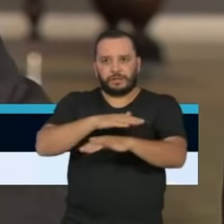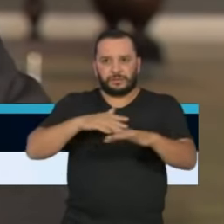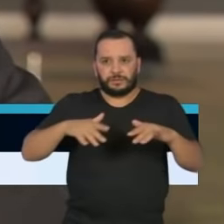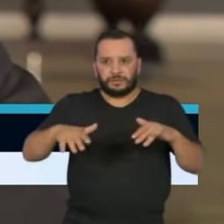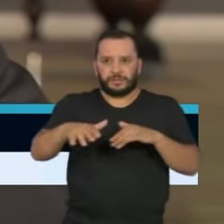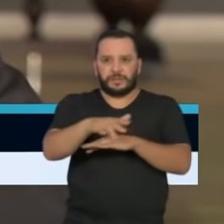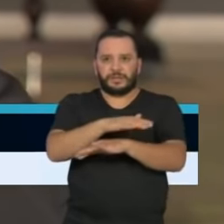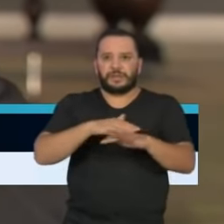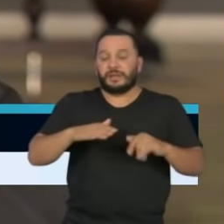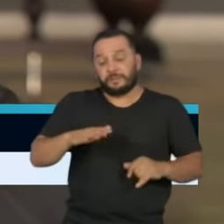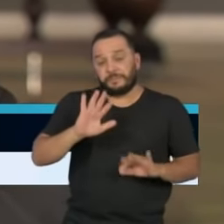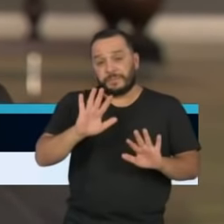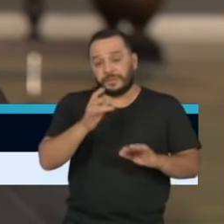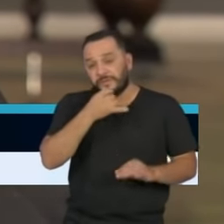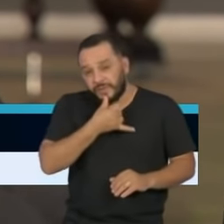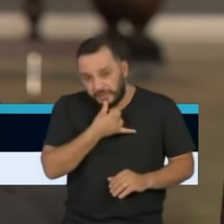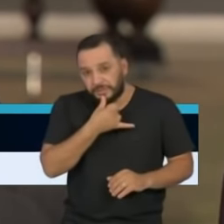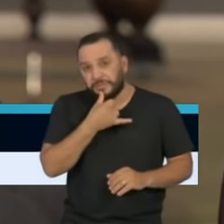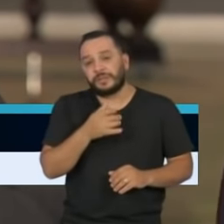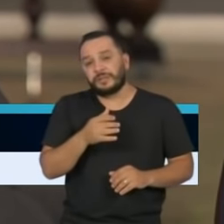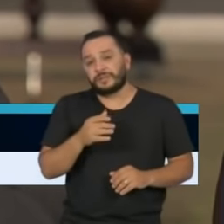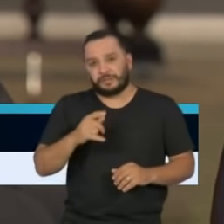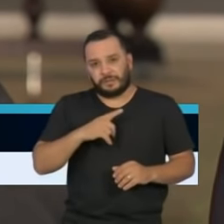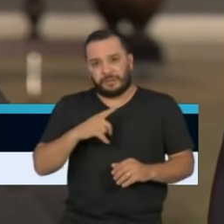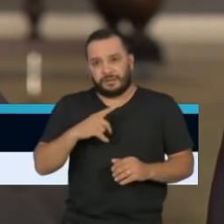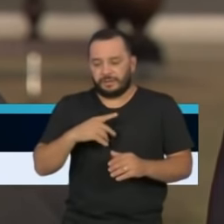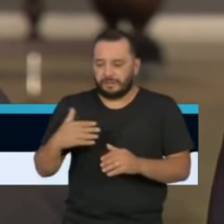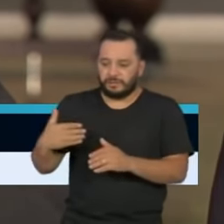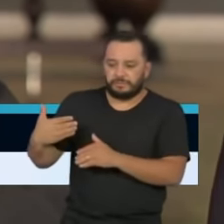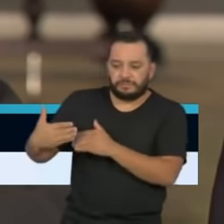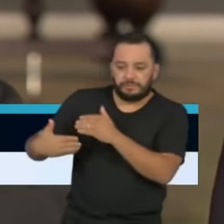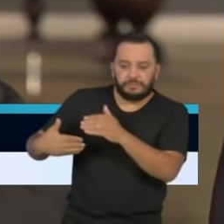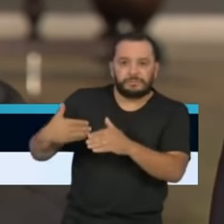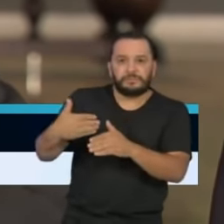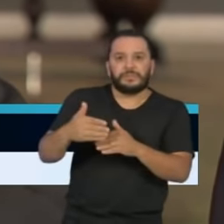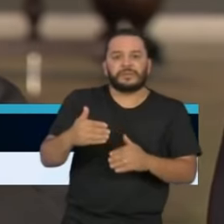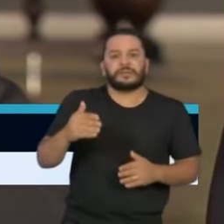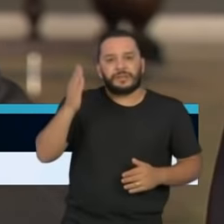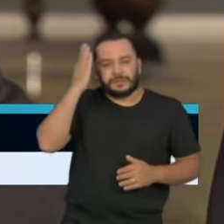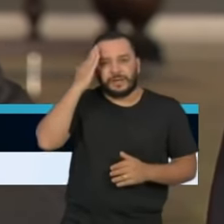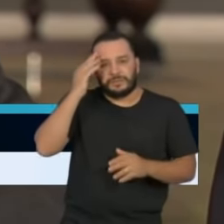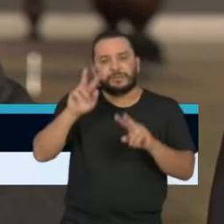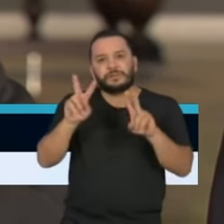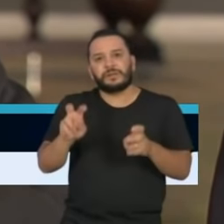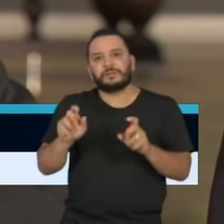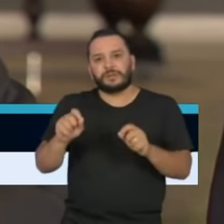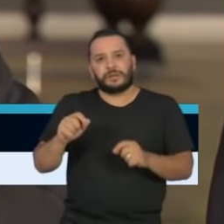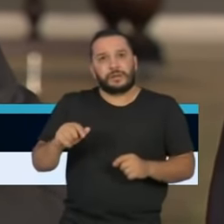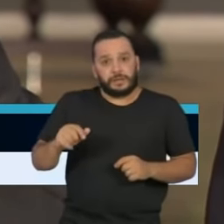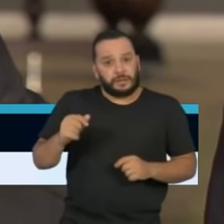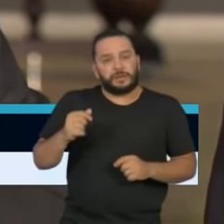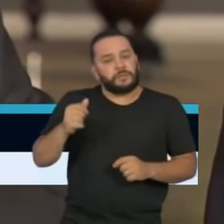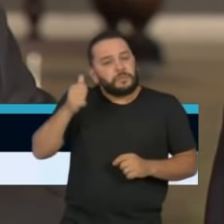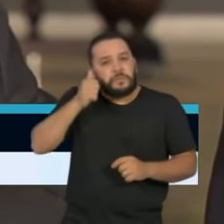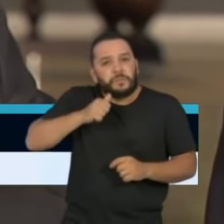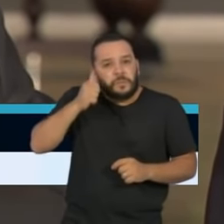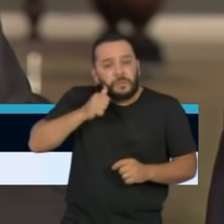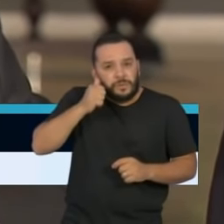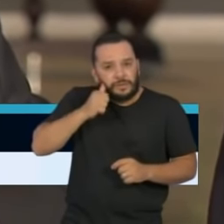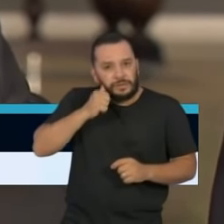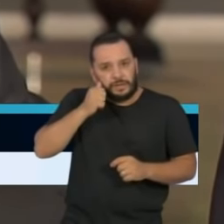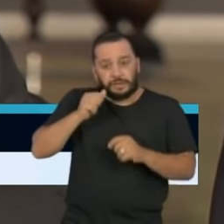junto com essa, nós também vamos ter que, por um tempo, parar, é a questão das mulheres de peito, que onde as carretas vão a uma